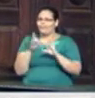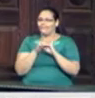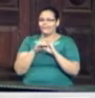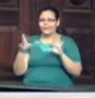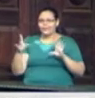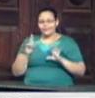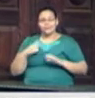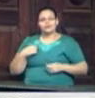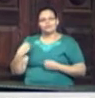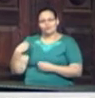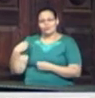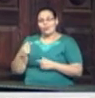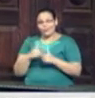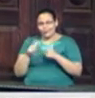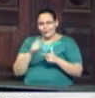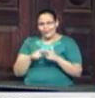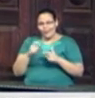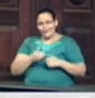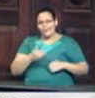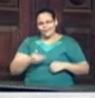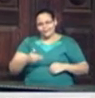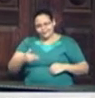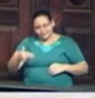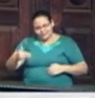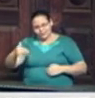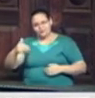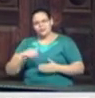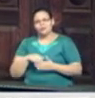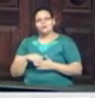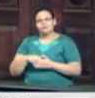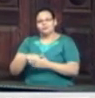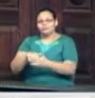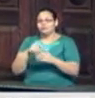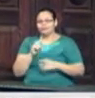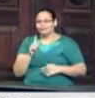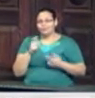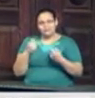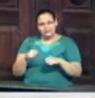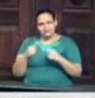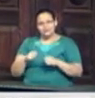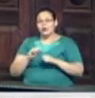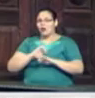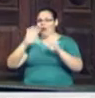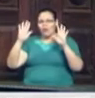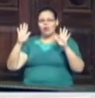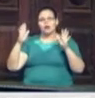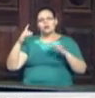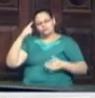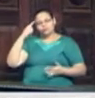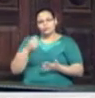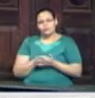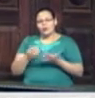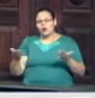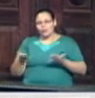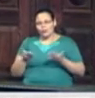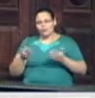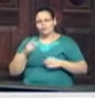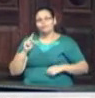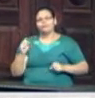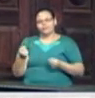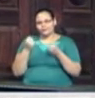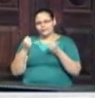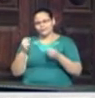mais jogar esse problema para frente e empurrar com a barriga. É preciso de medidas claras e concretas agora. Forças